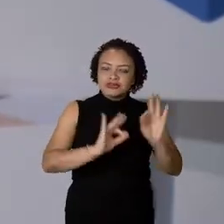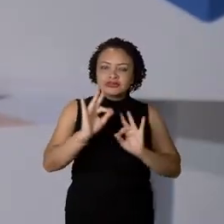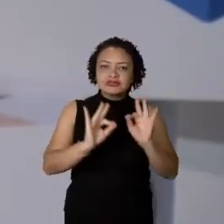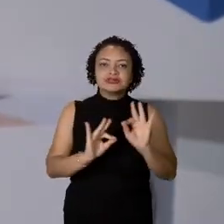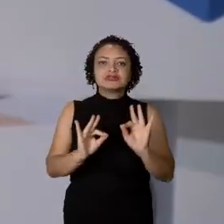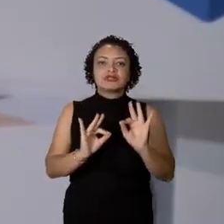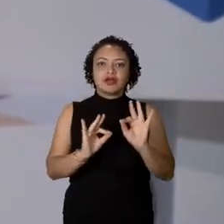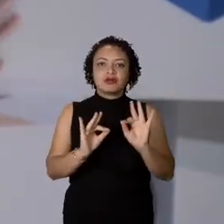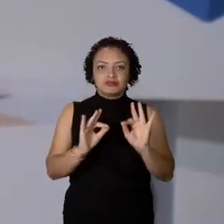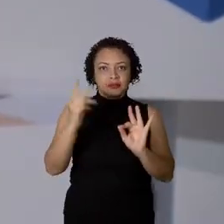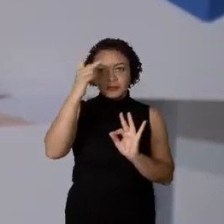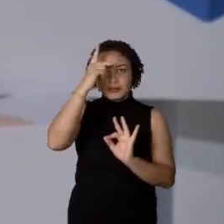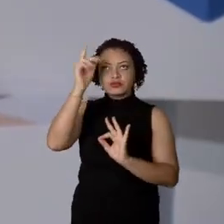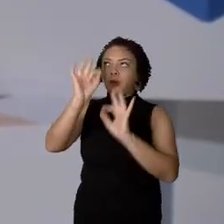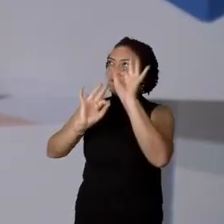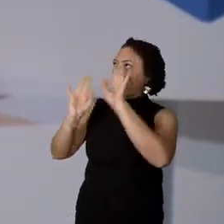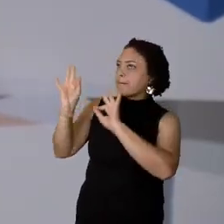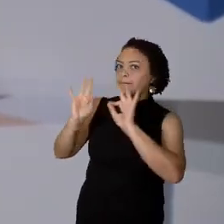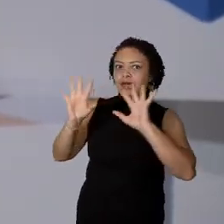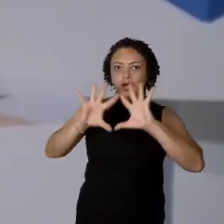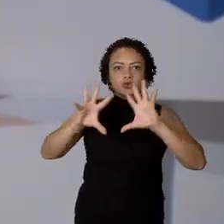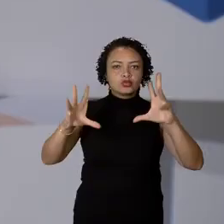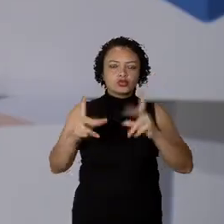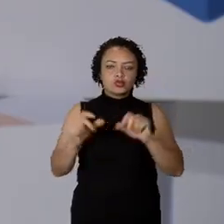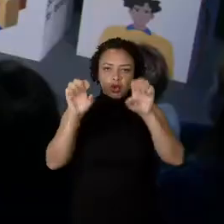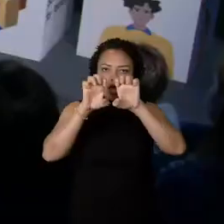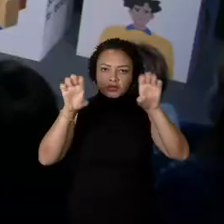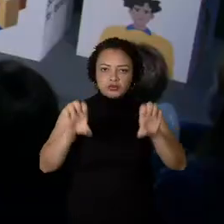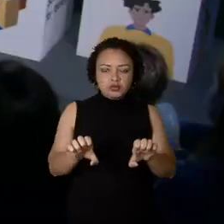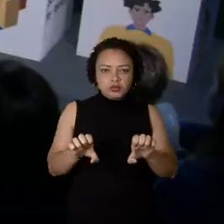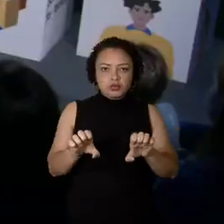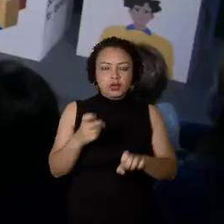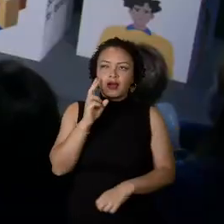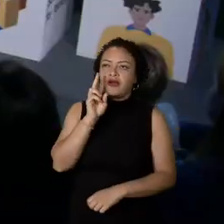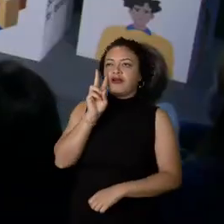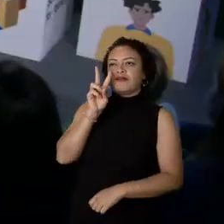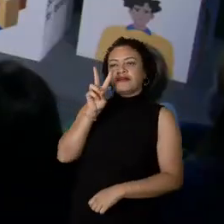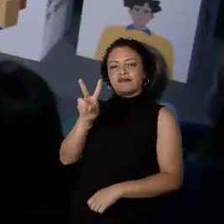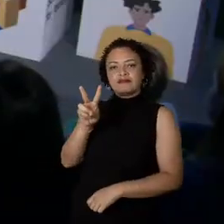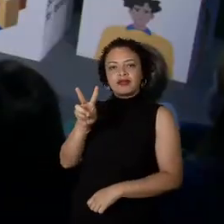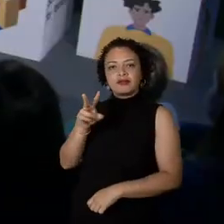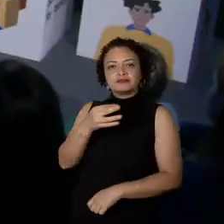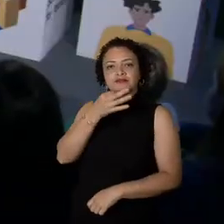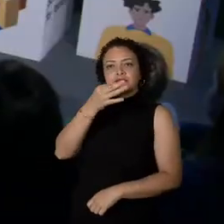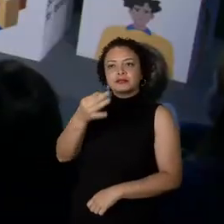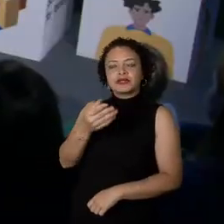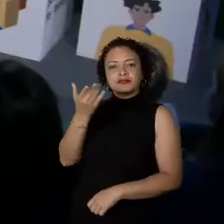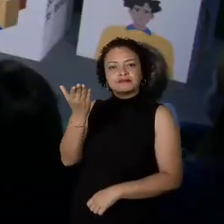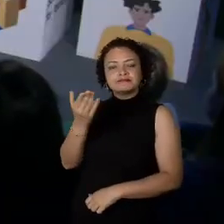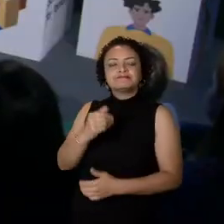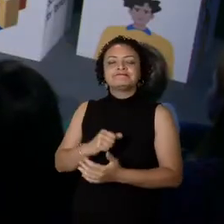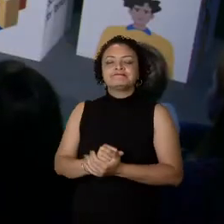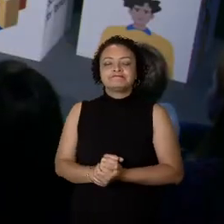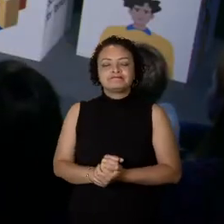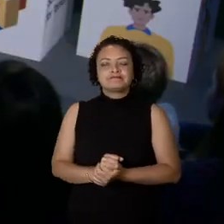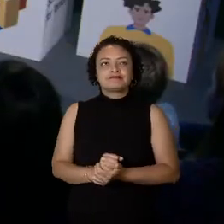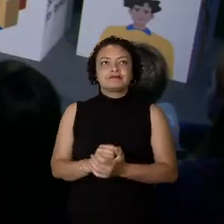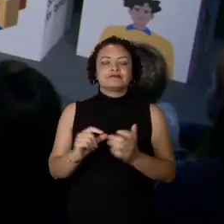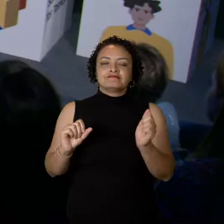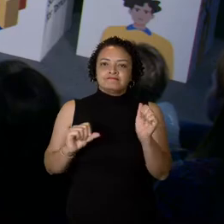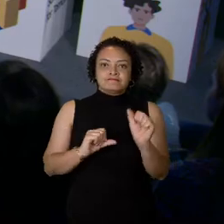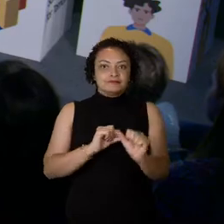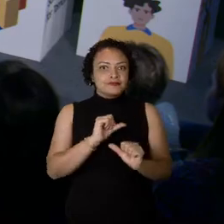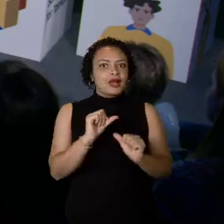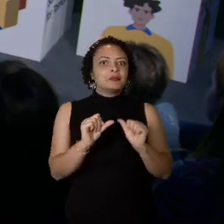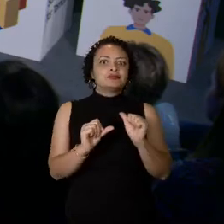montar toda essa estrutura, que vê um depoimento como esse, leva a gente a um novo lugar, um local